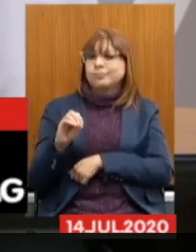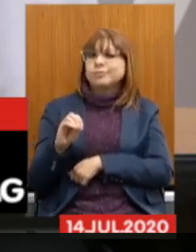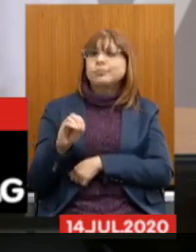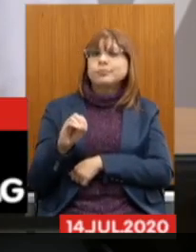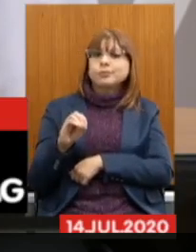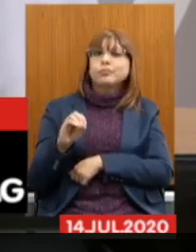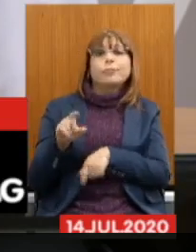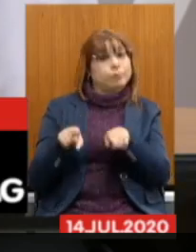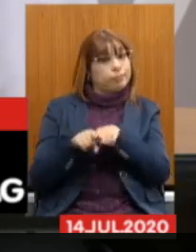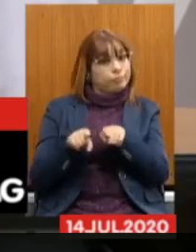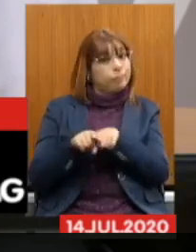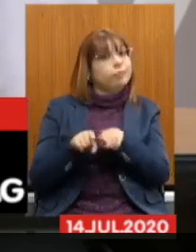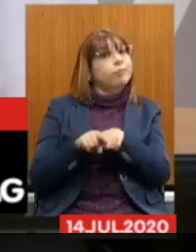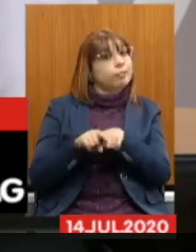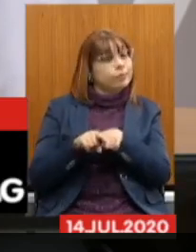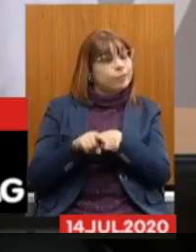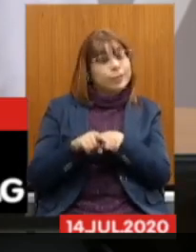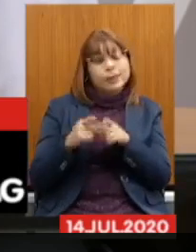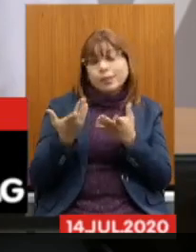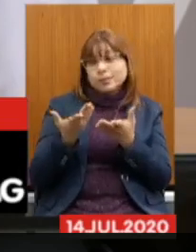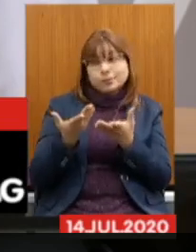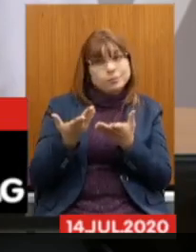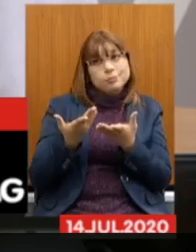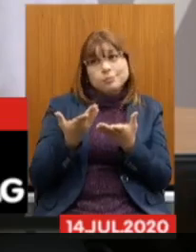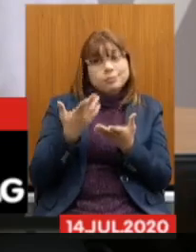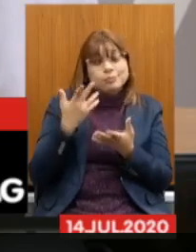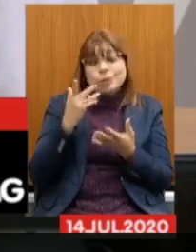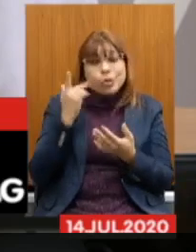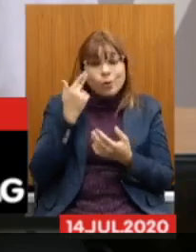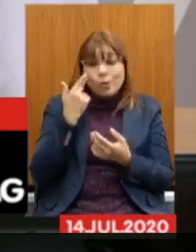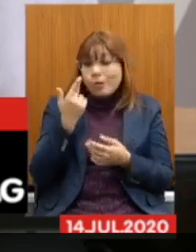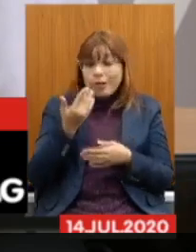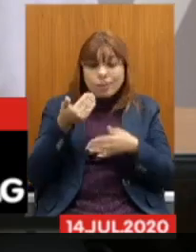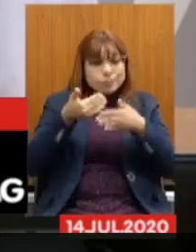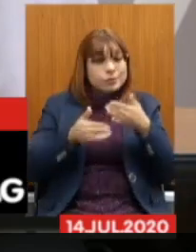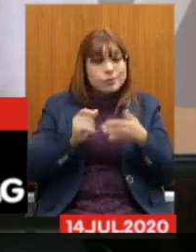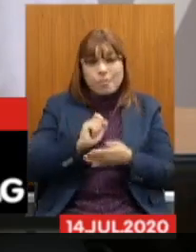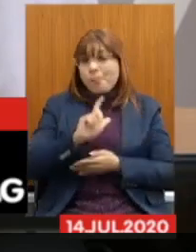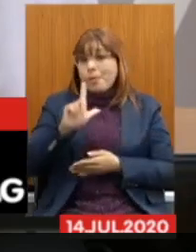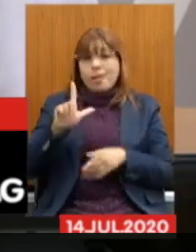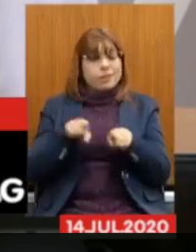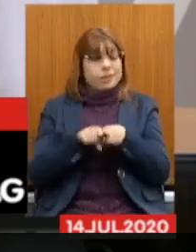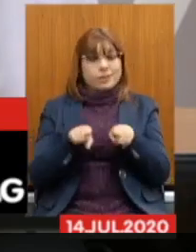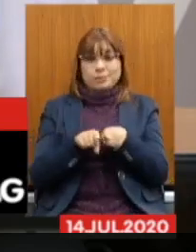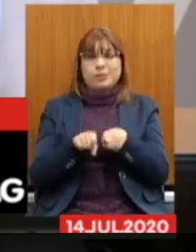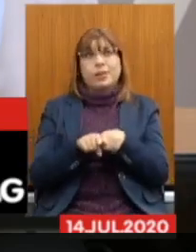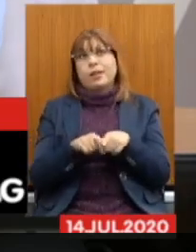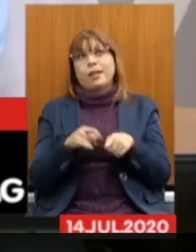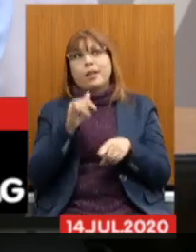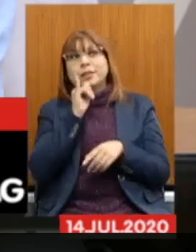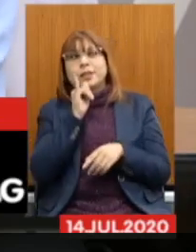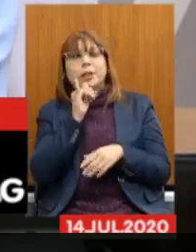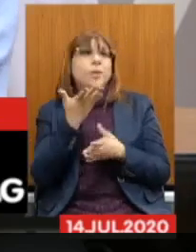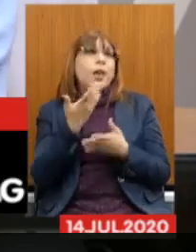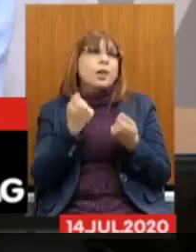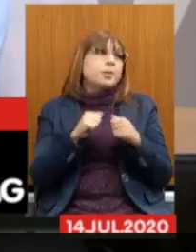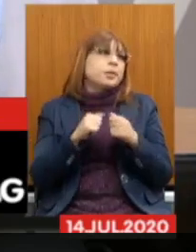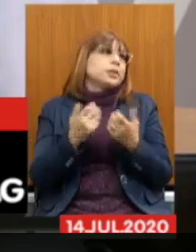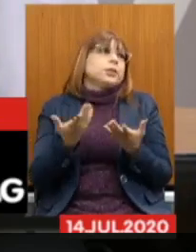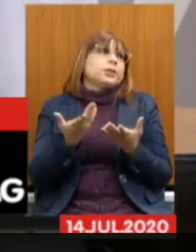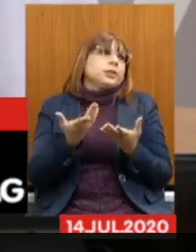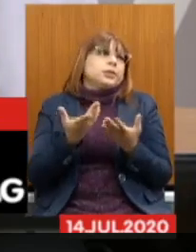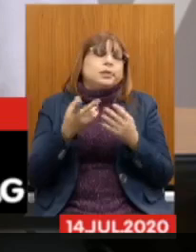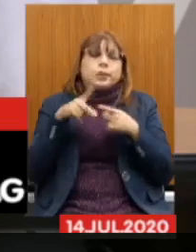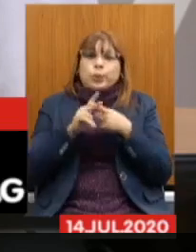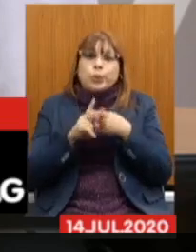progredir na tabela. A simples atualização, a simples indexação por uma reparação inflacionária faz